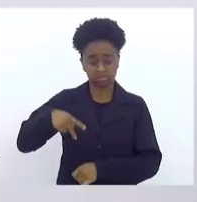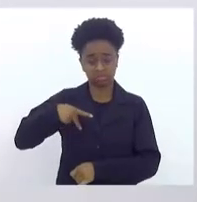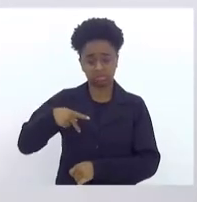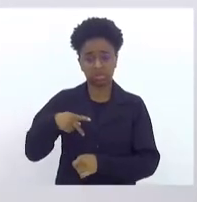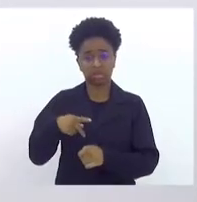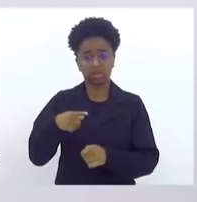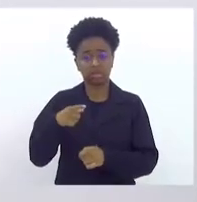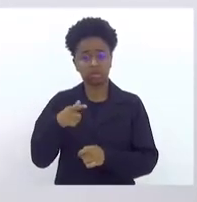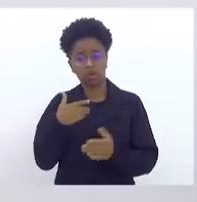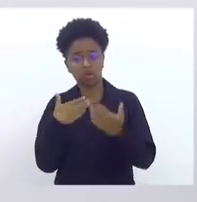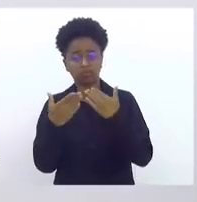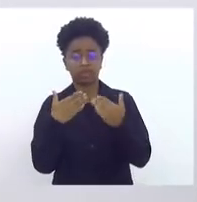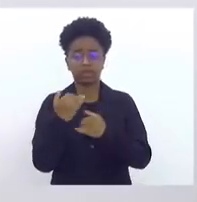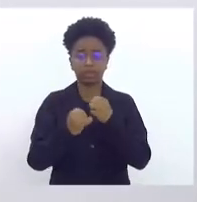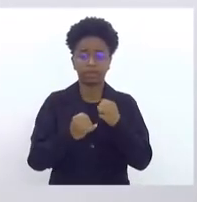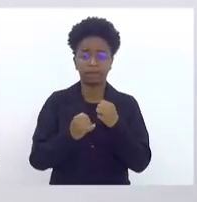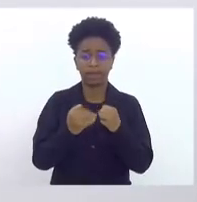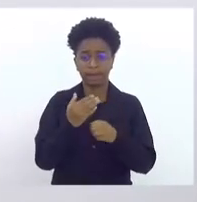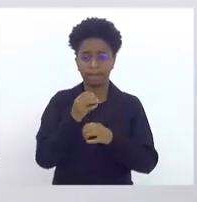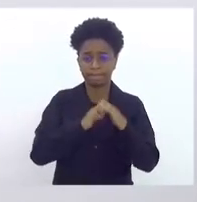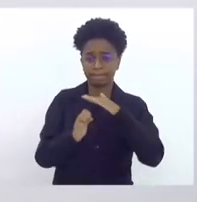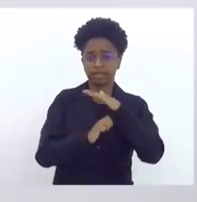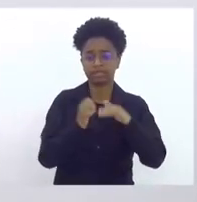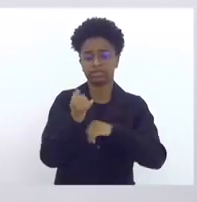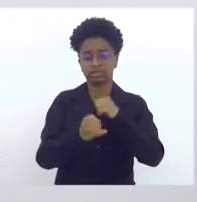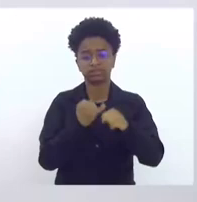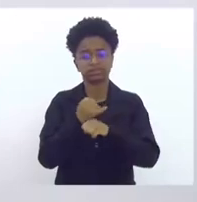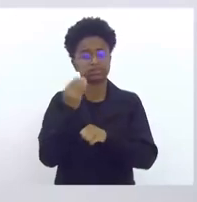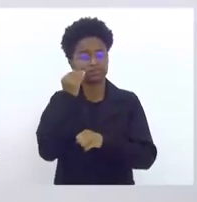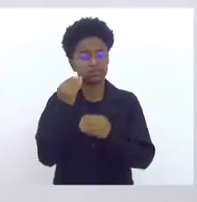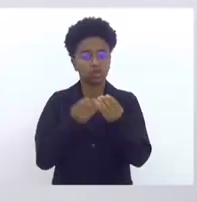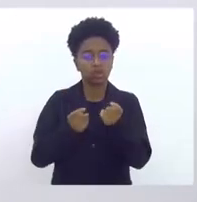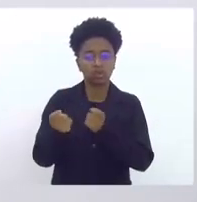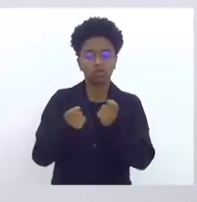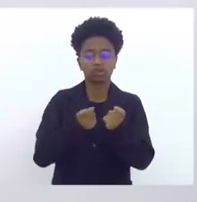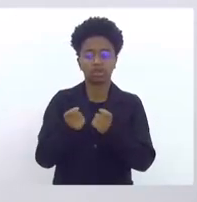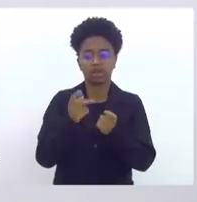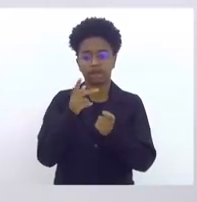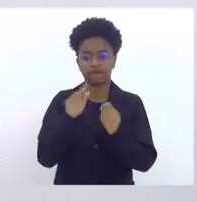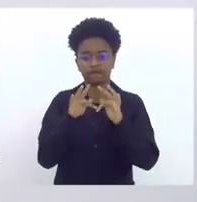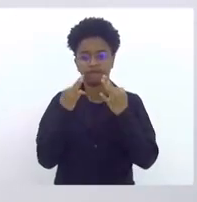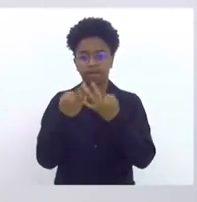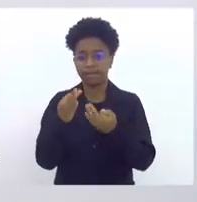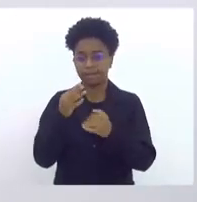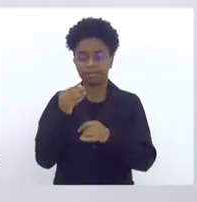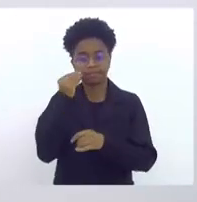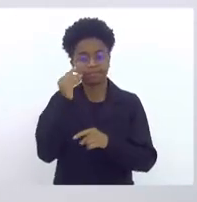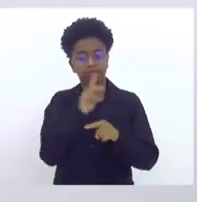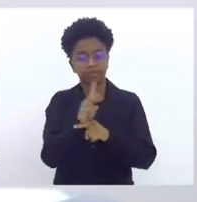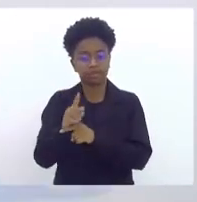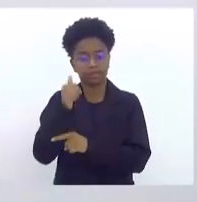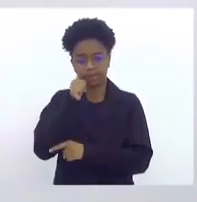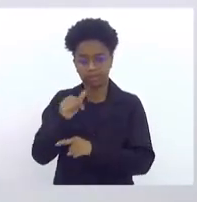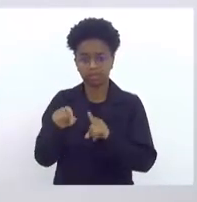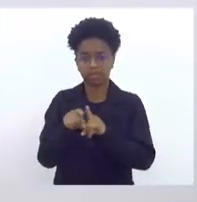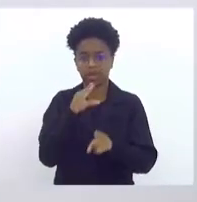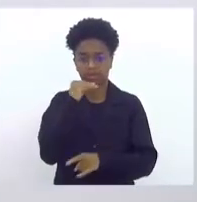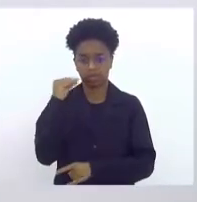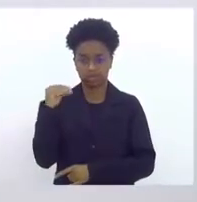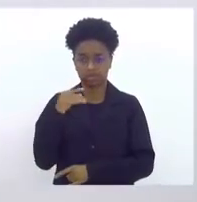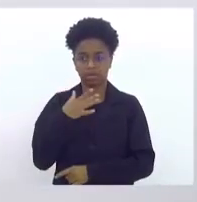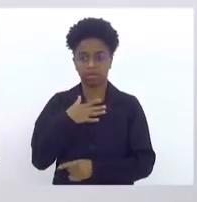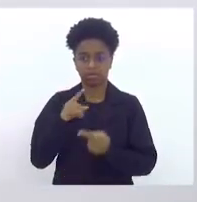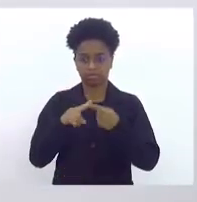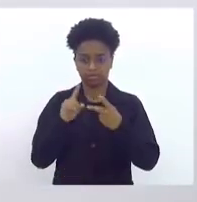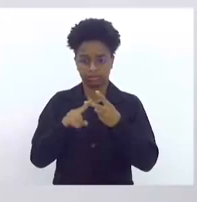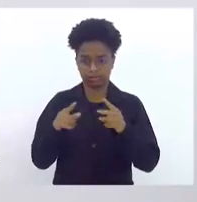intermediárias de internet para obrigá-las a desenvolver mecanismo de controle parental para proteger Principalmente as meninas e adolescentes especialmente